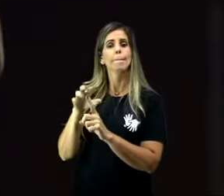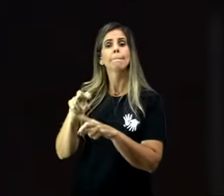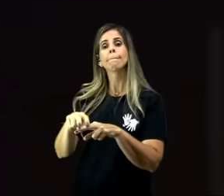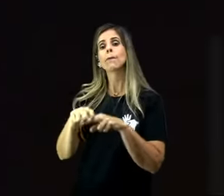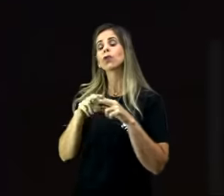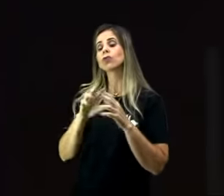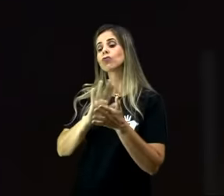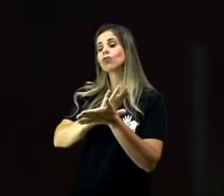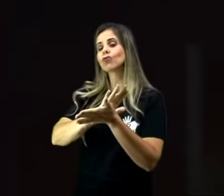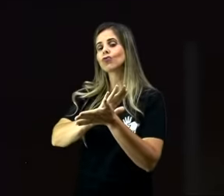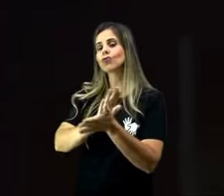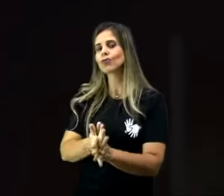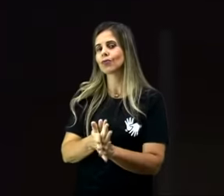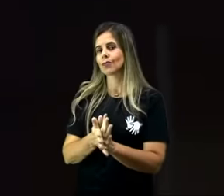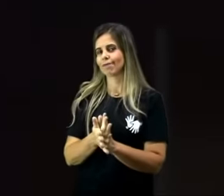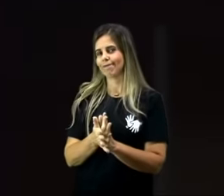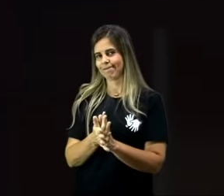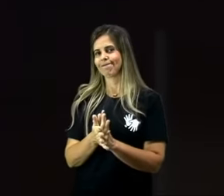Cara,